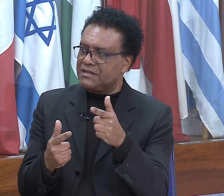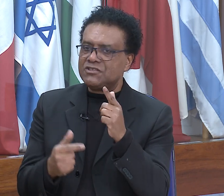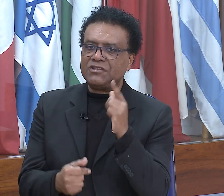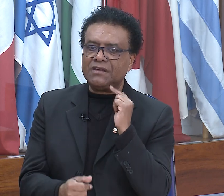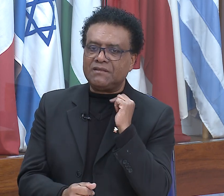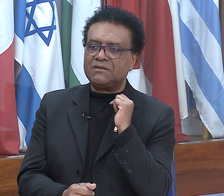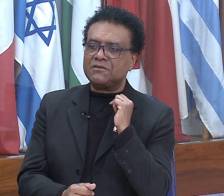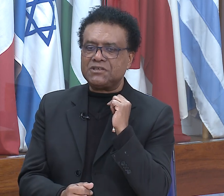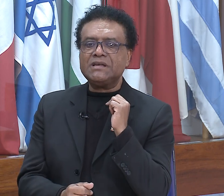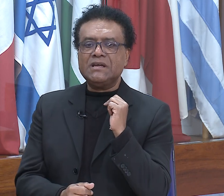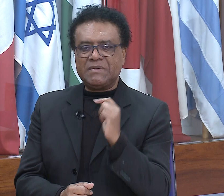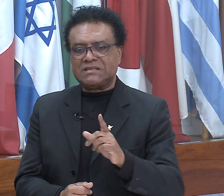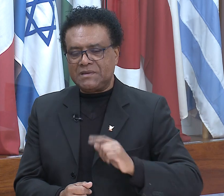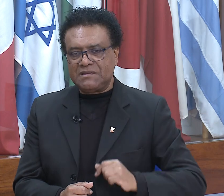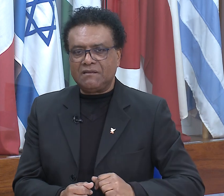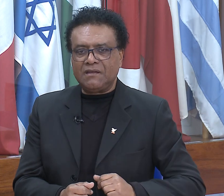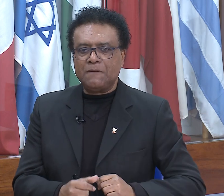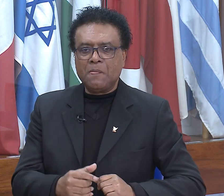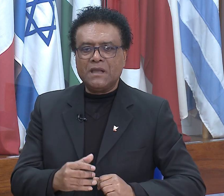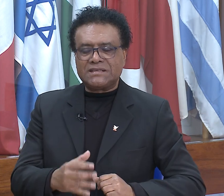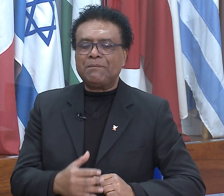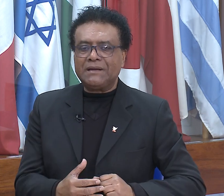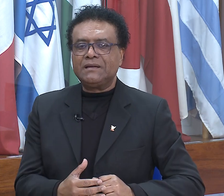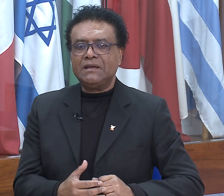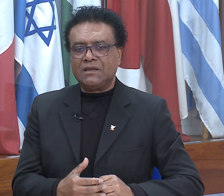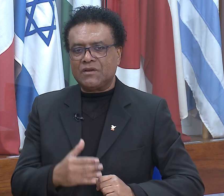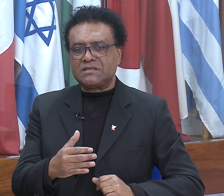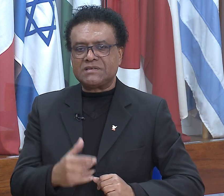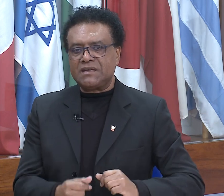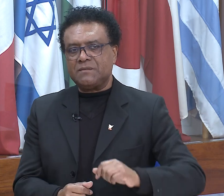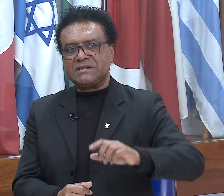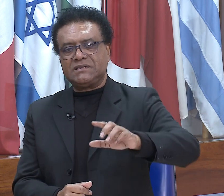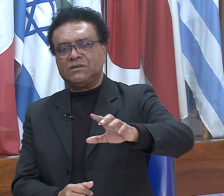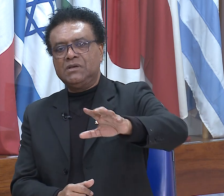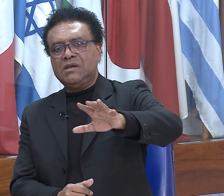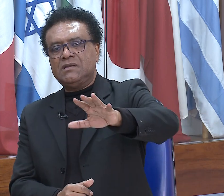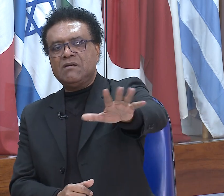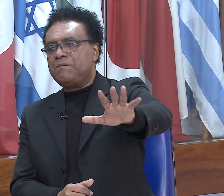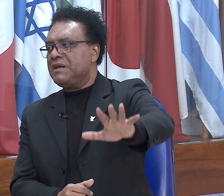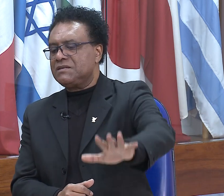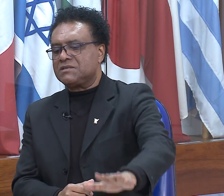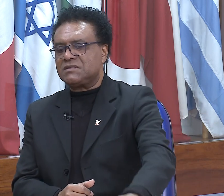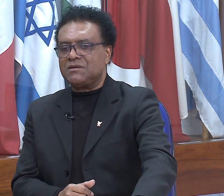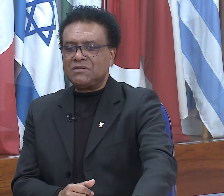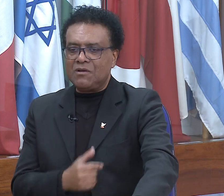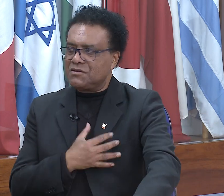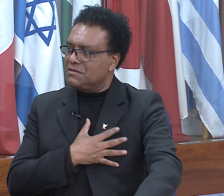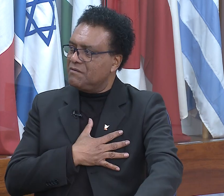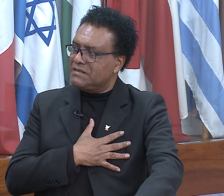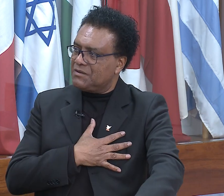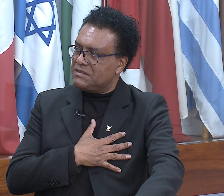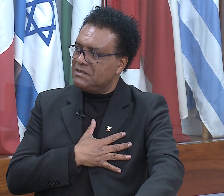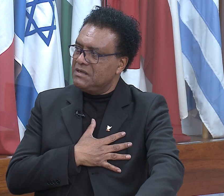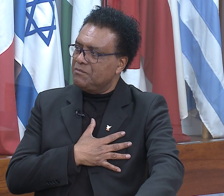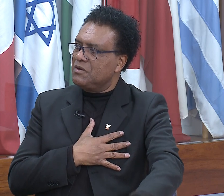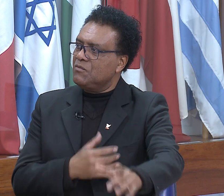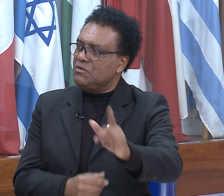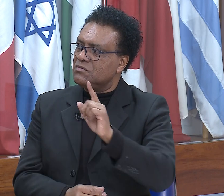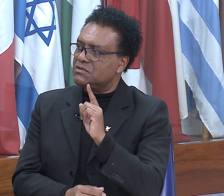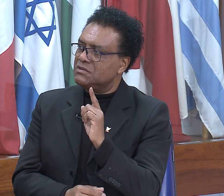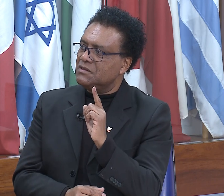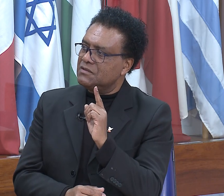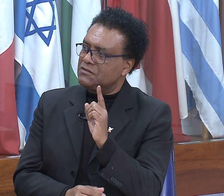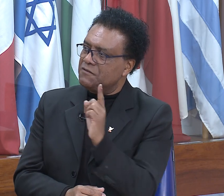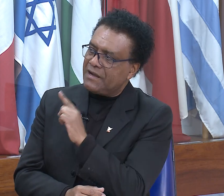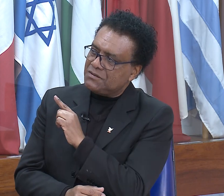ideológicas a gente tem que ter ideologia mas também tem que ter saber que nós estamos aqui representando não apenas os que são ideológicos iguais a nós porque